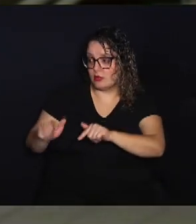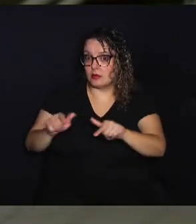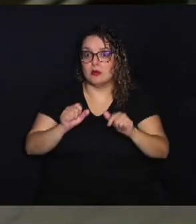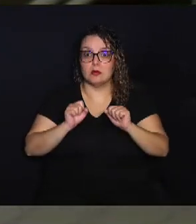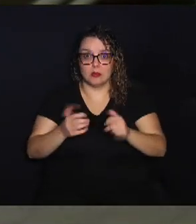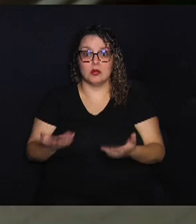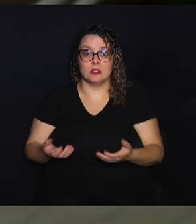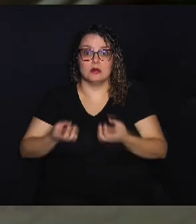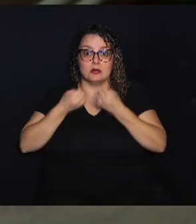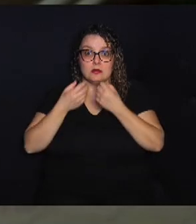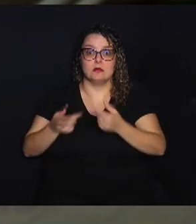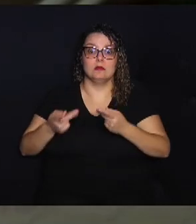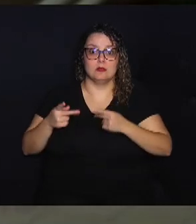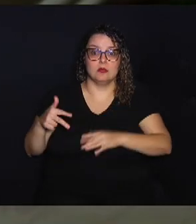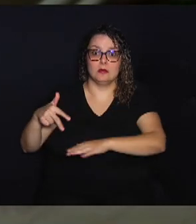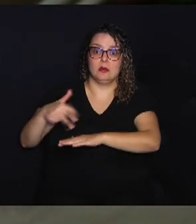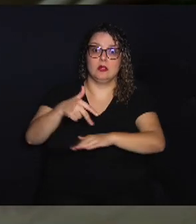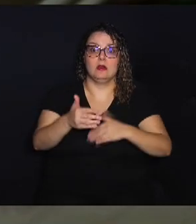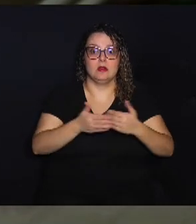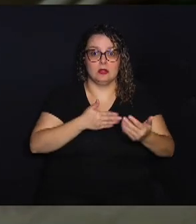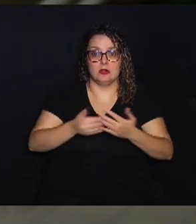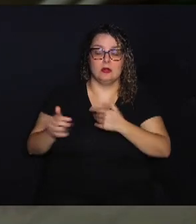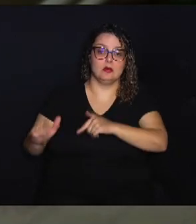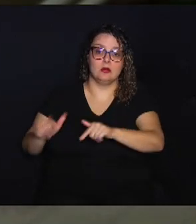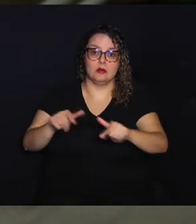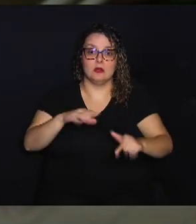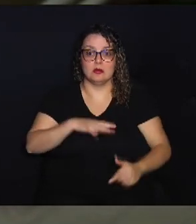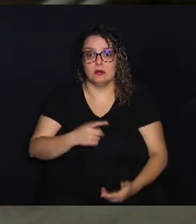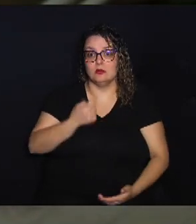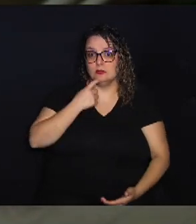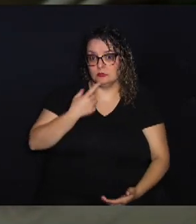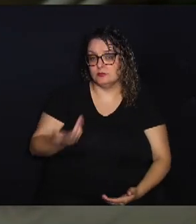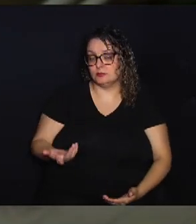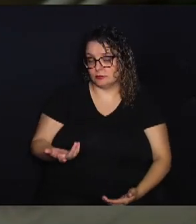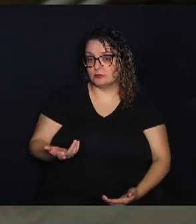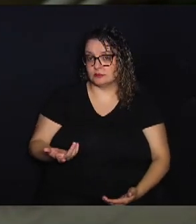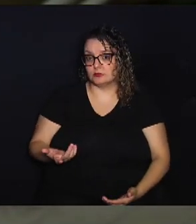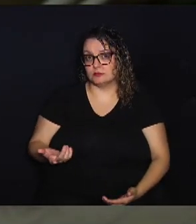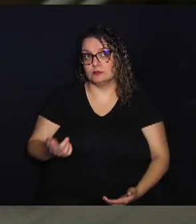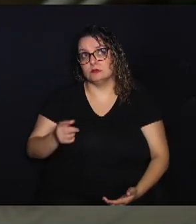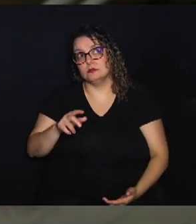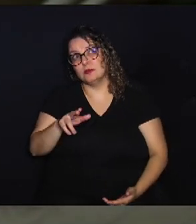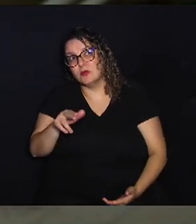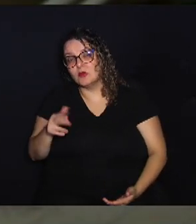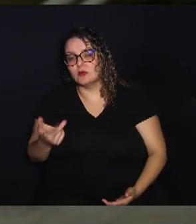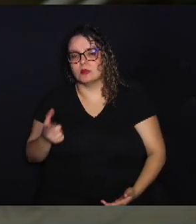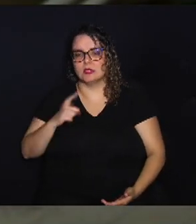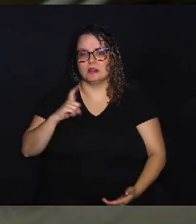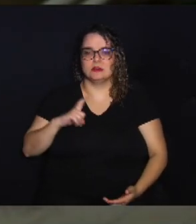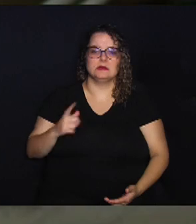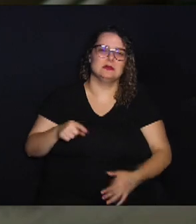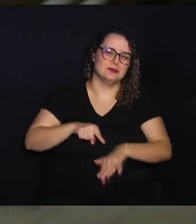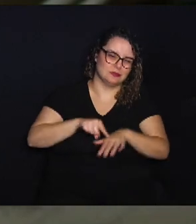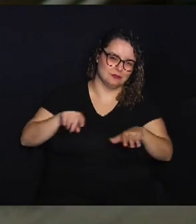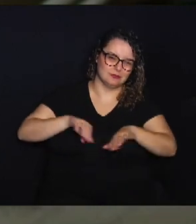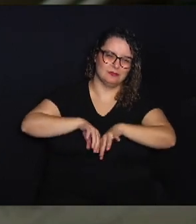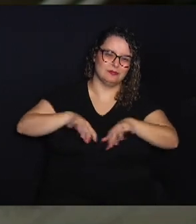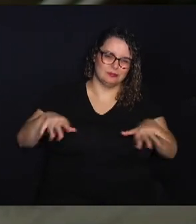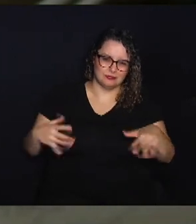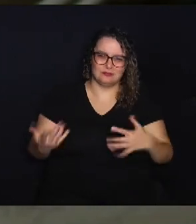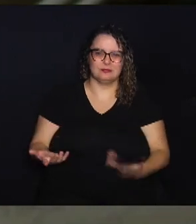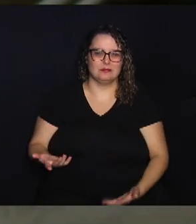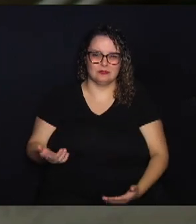são bem-vindos e podem ocupar em qualquer espaço da cidade. Não deveria nunca ter existido distinção em